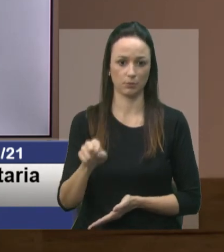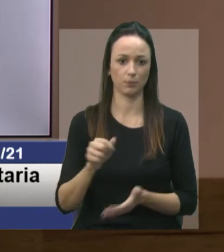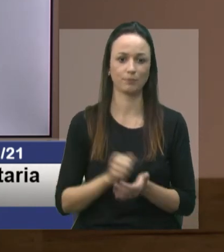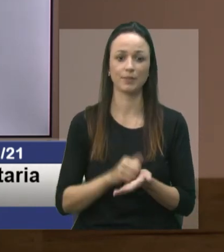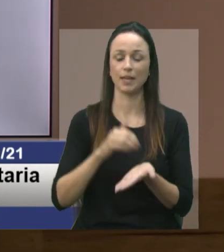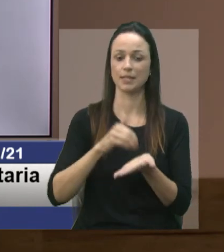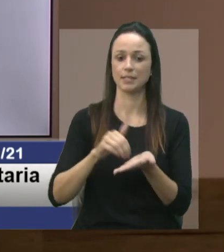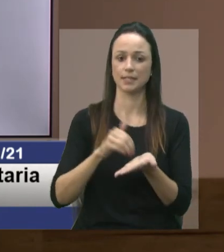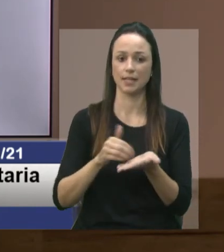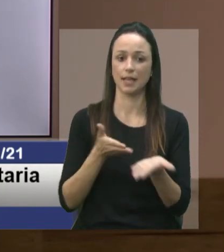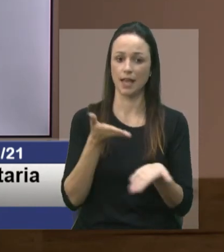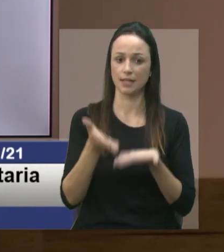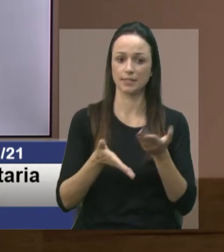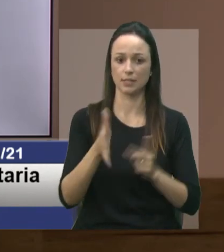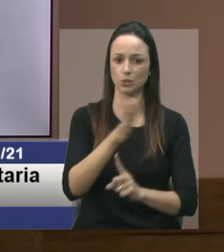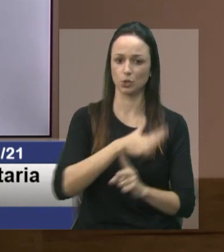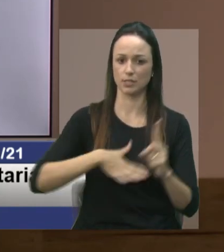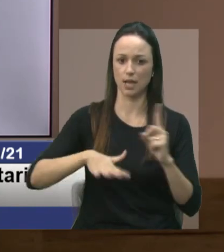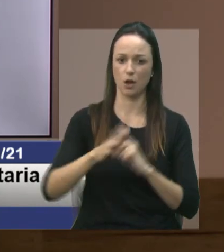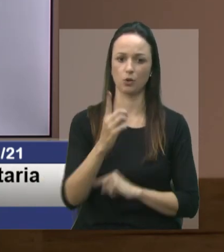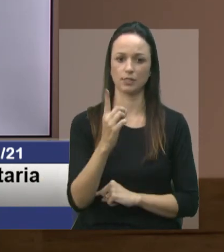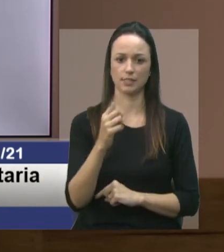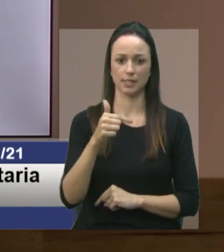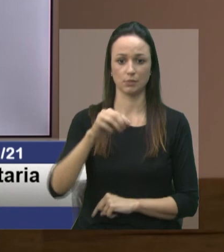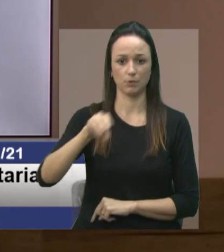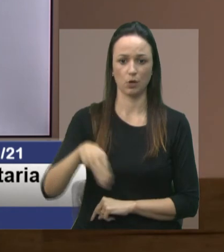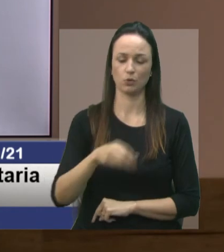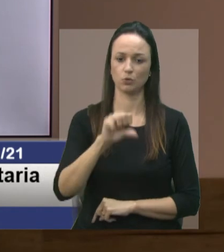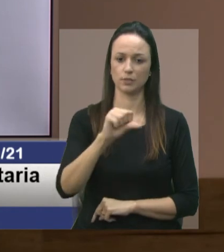R$ 13.792.000. Secretaria de Assistência Social,